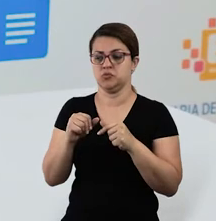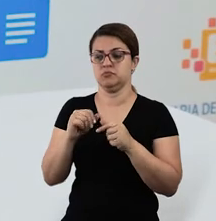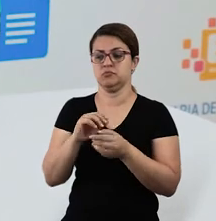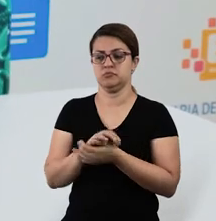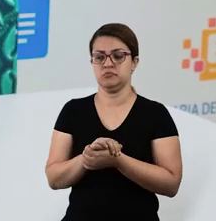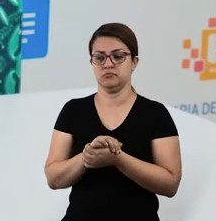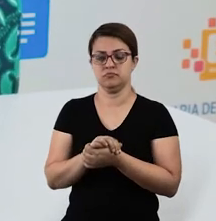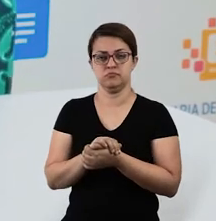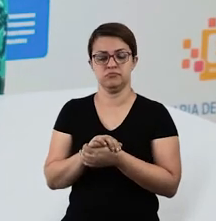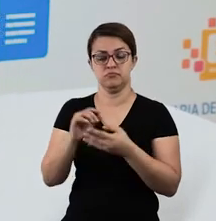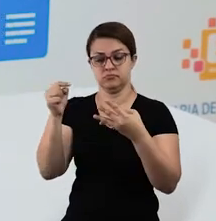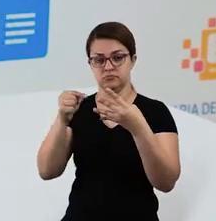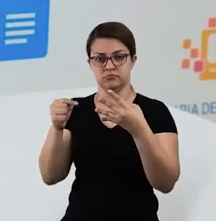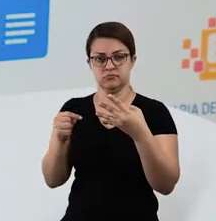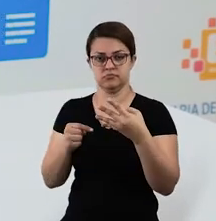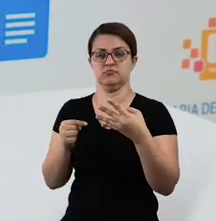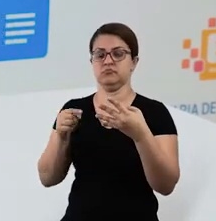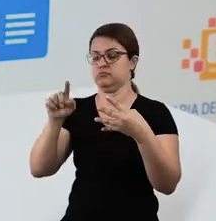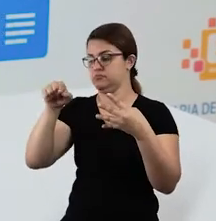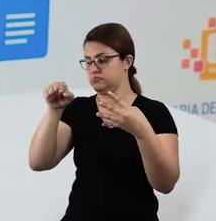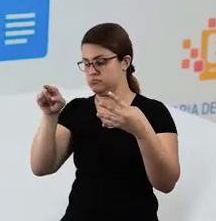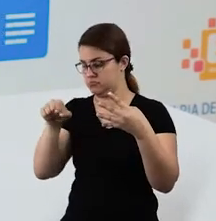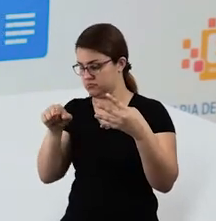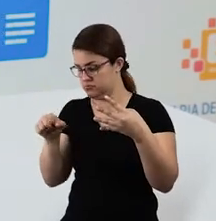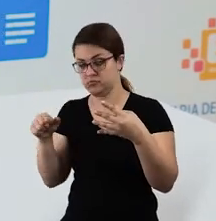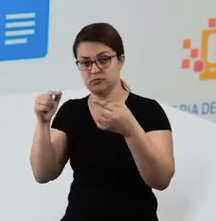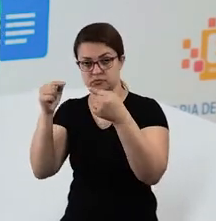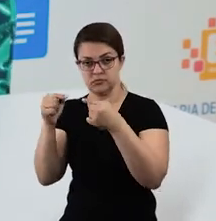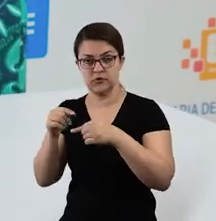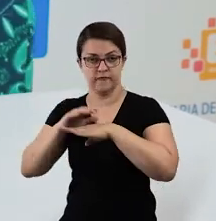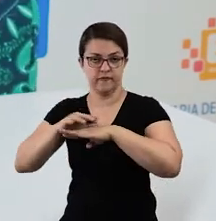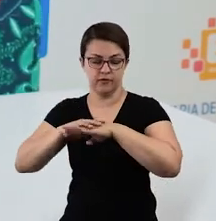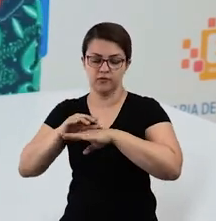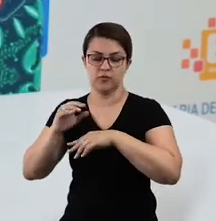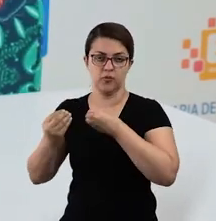todos esses itens que estão aqui na tabela, tá bom?